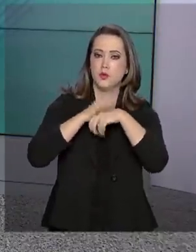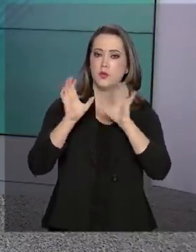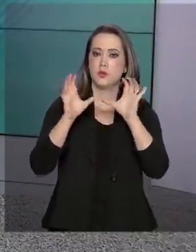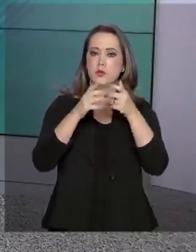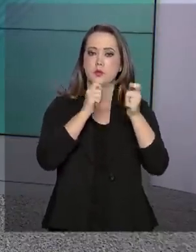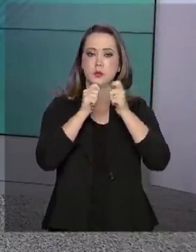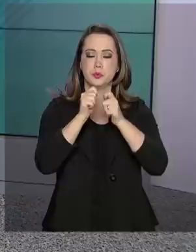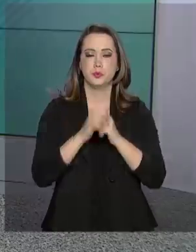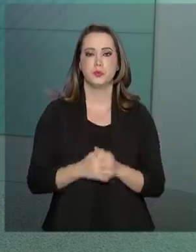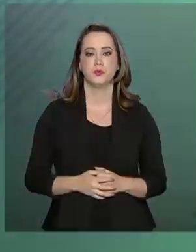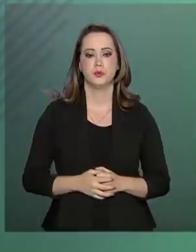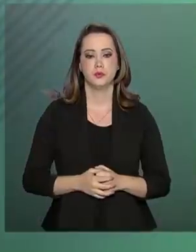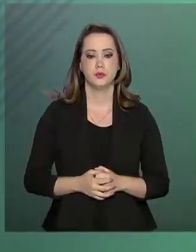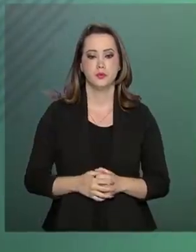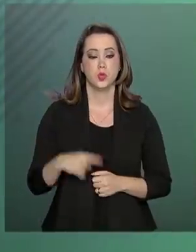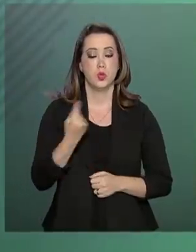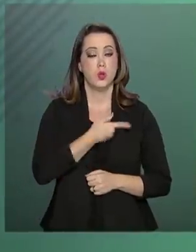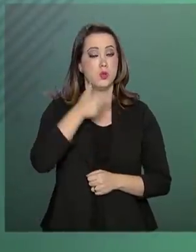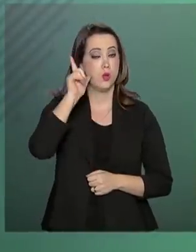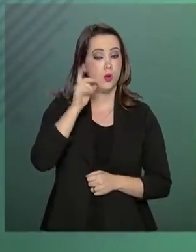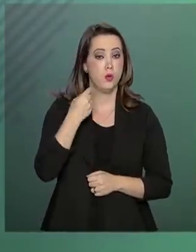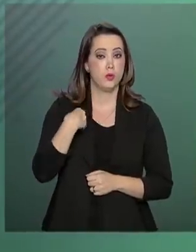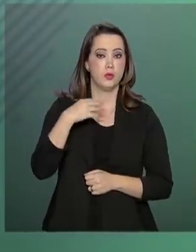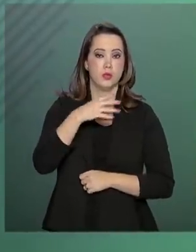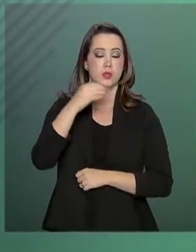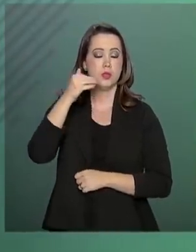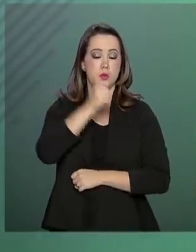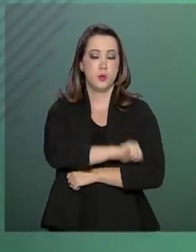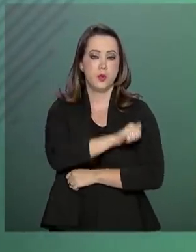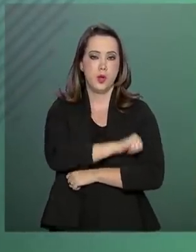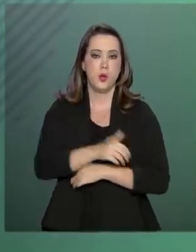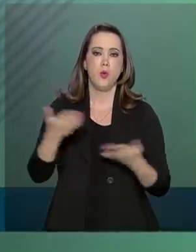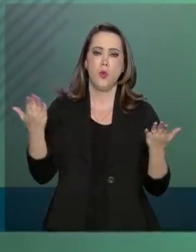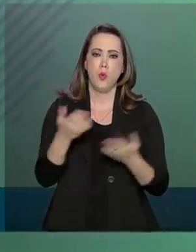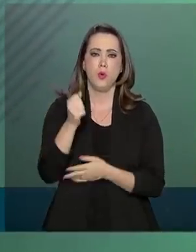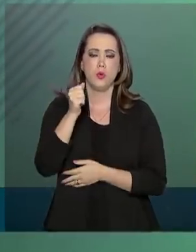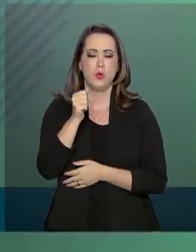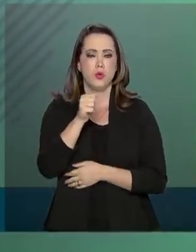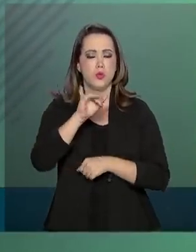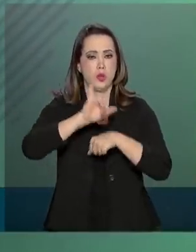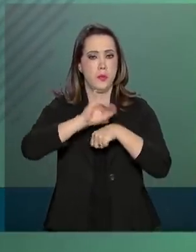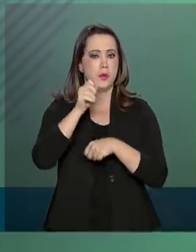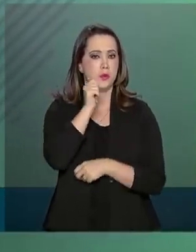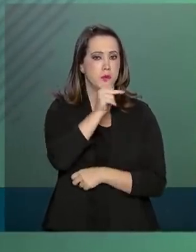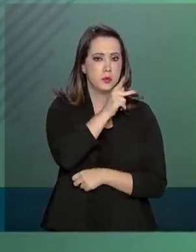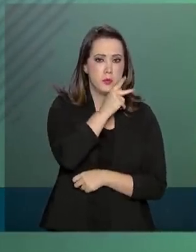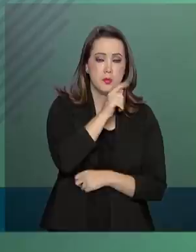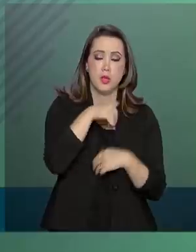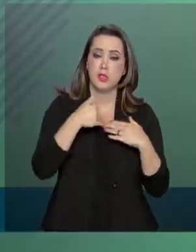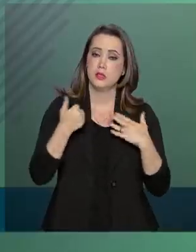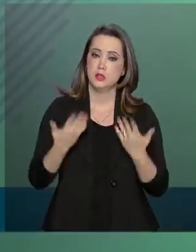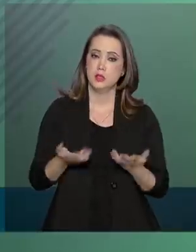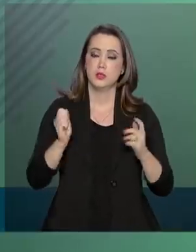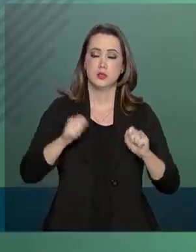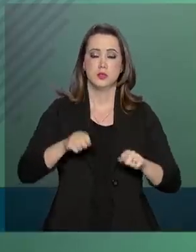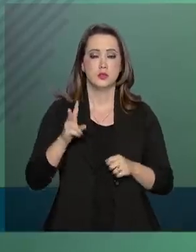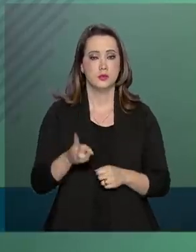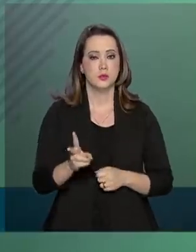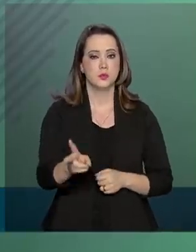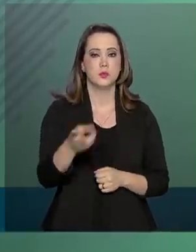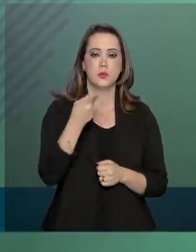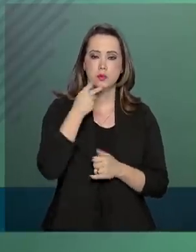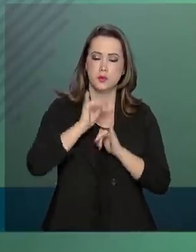jornalistas tivemos no rio de janeiro hoje em macapá e na medida do possível como já